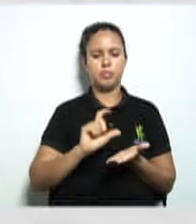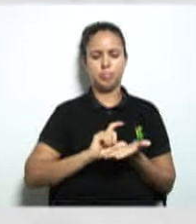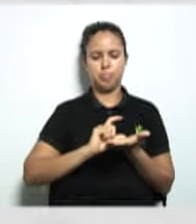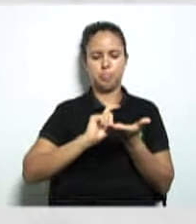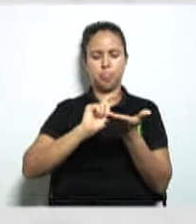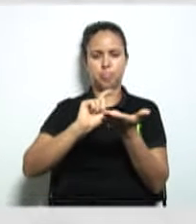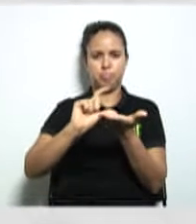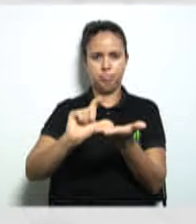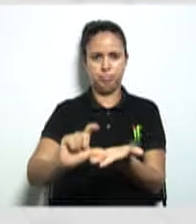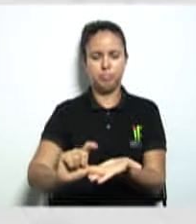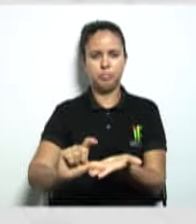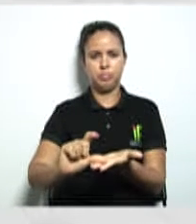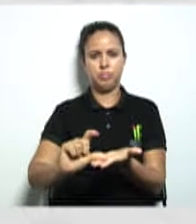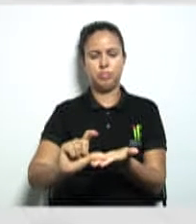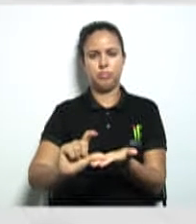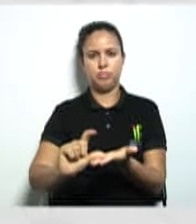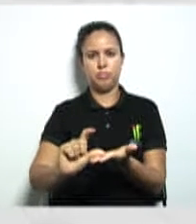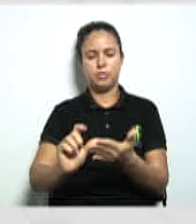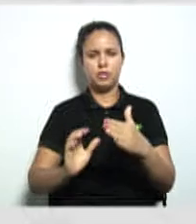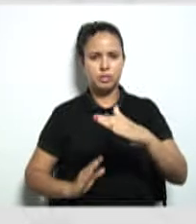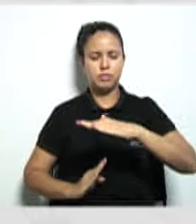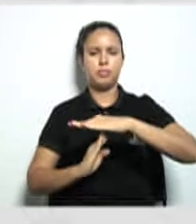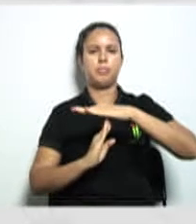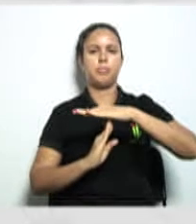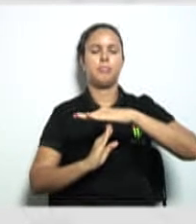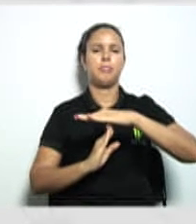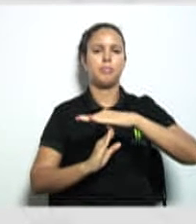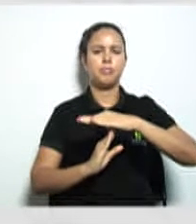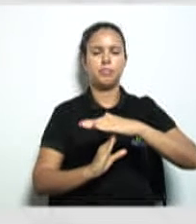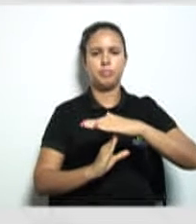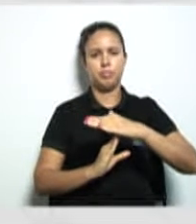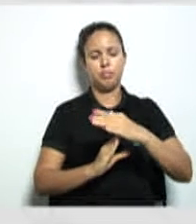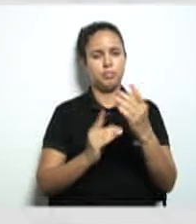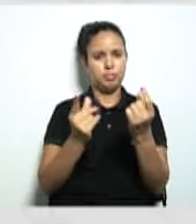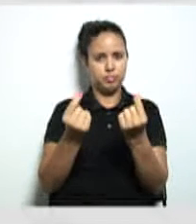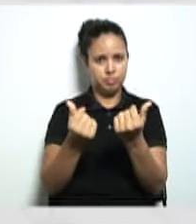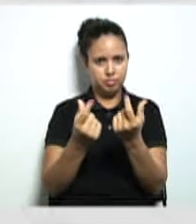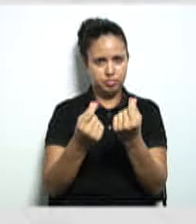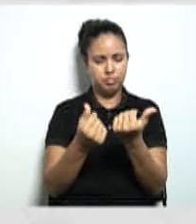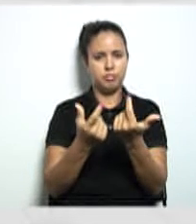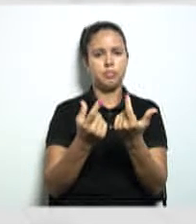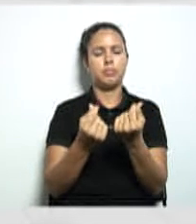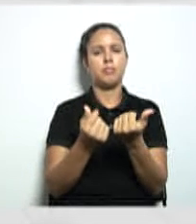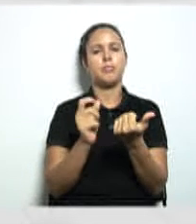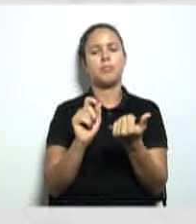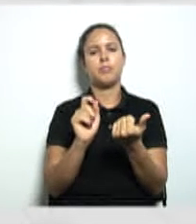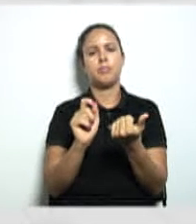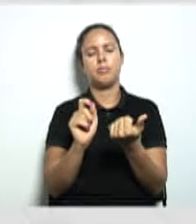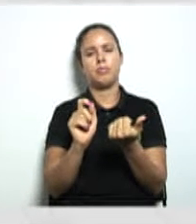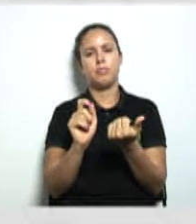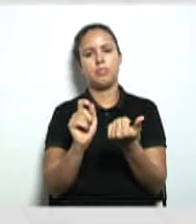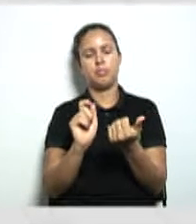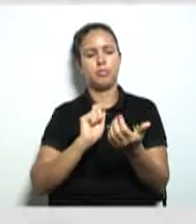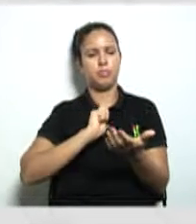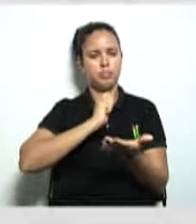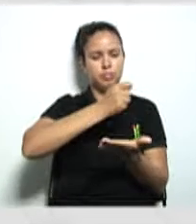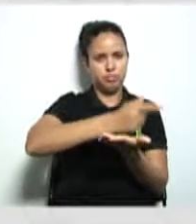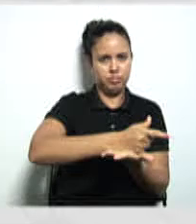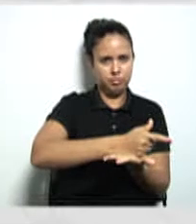remuneração limitada ao capital integralizado, ou seja, o capital que foi